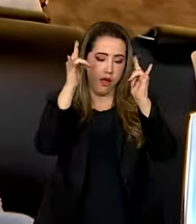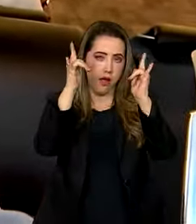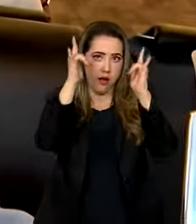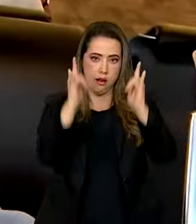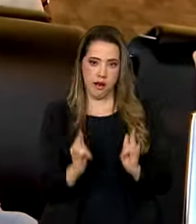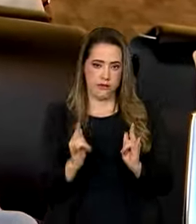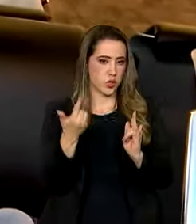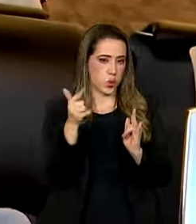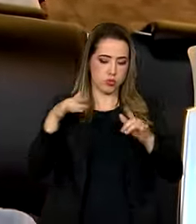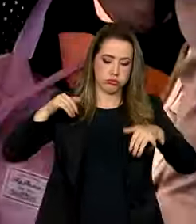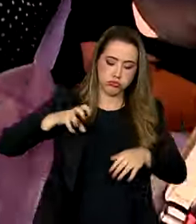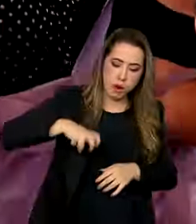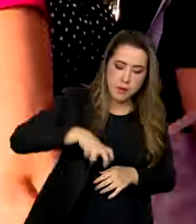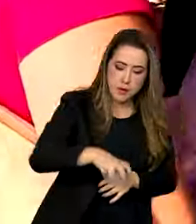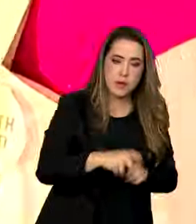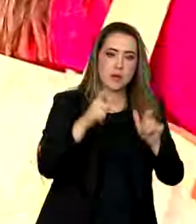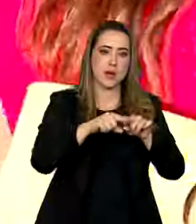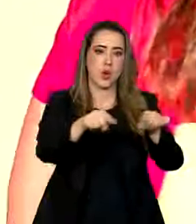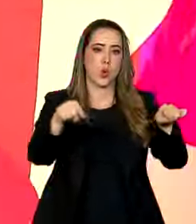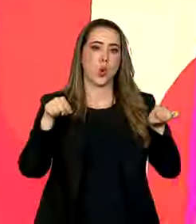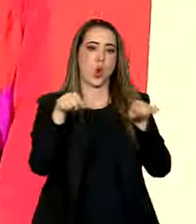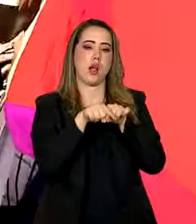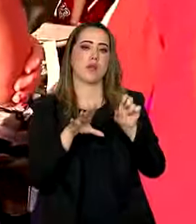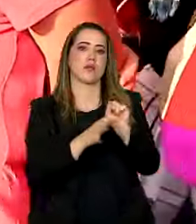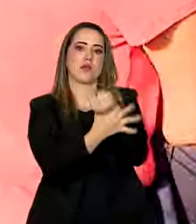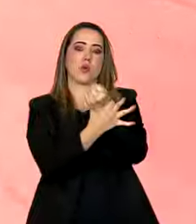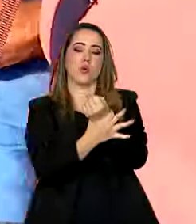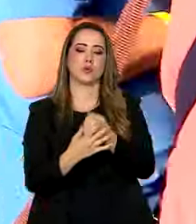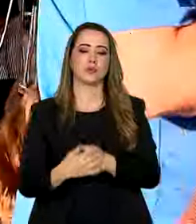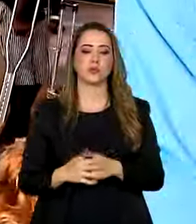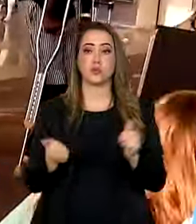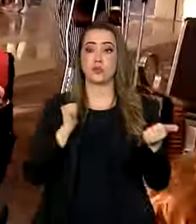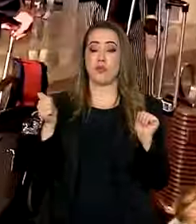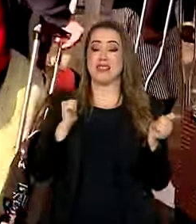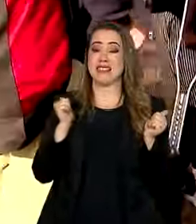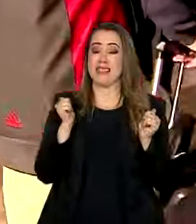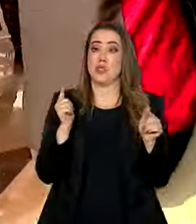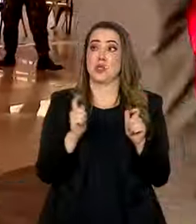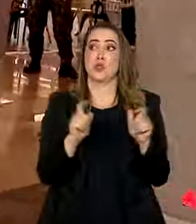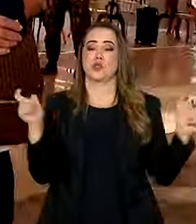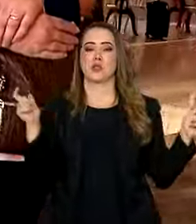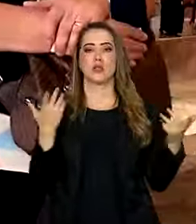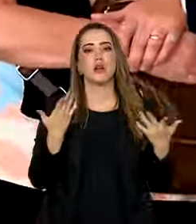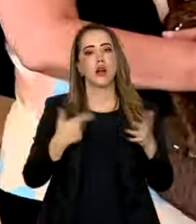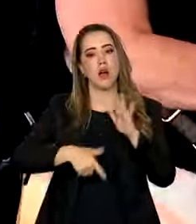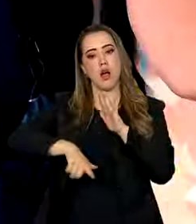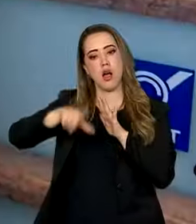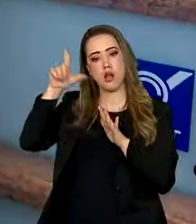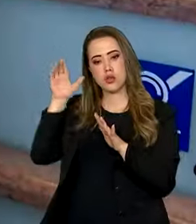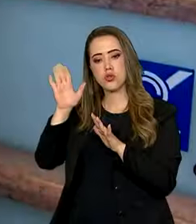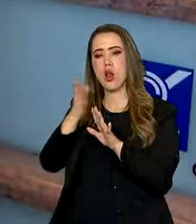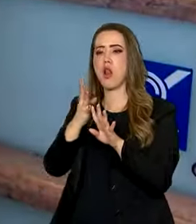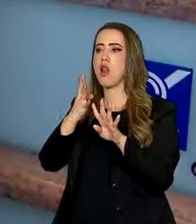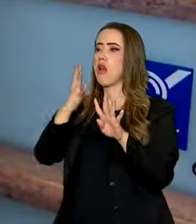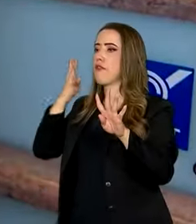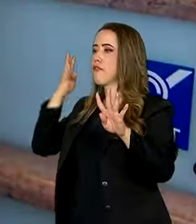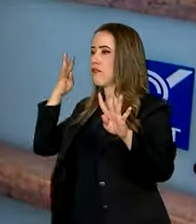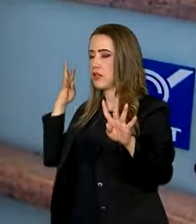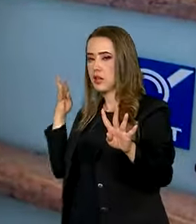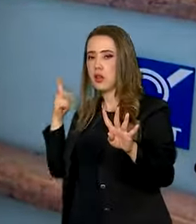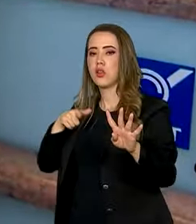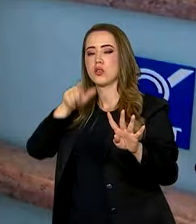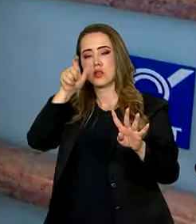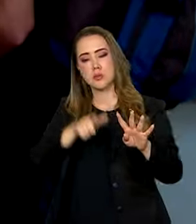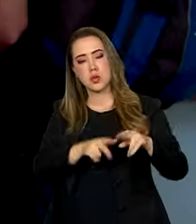prédio, para ir para o quarto de segurança. A ansiedade era grande. Bem antes da hora do embarque, foi todo mundo para a fila. Todos eram atendidos